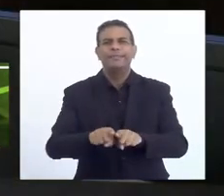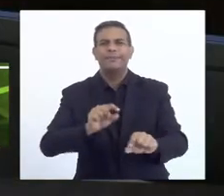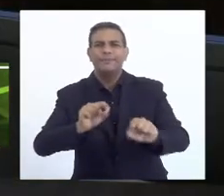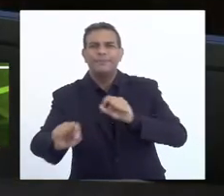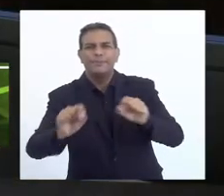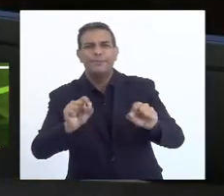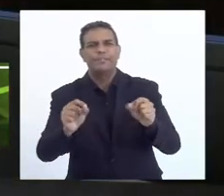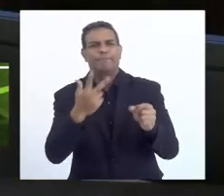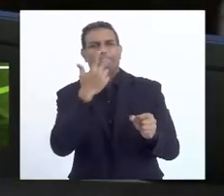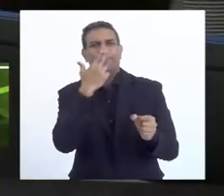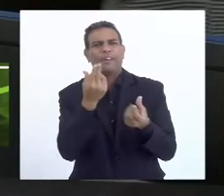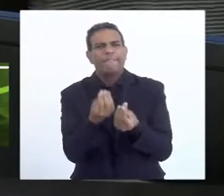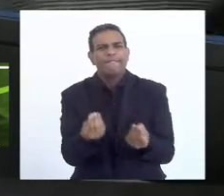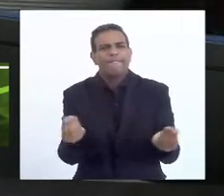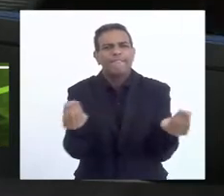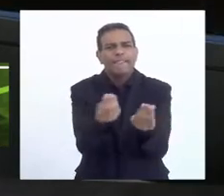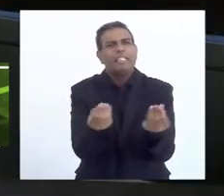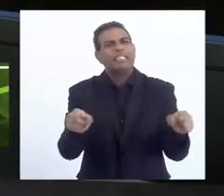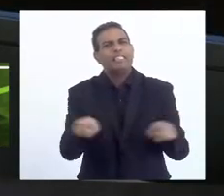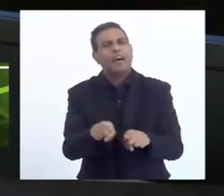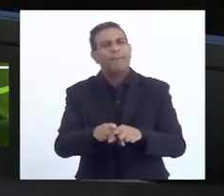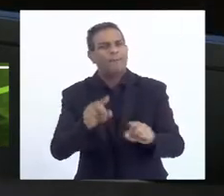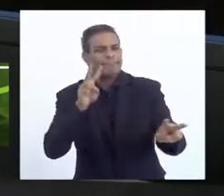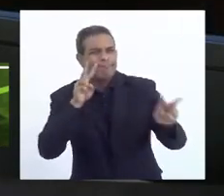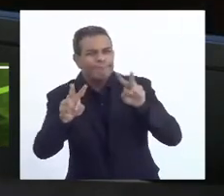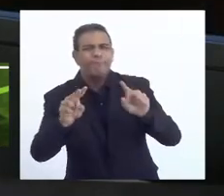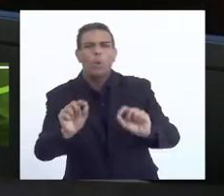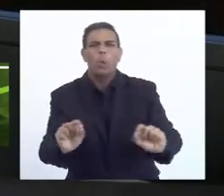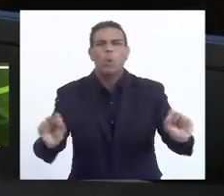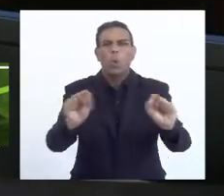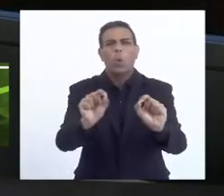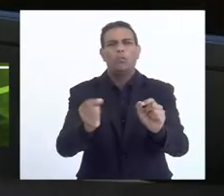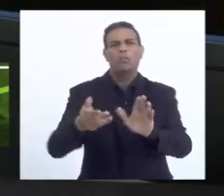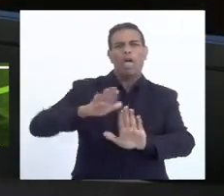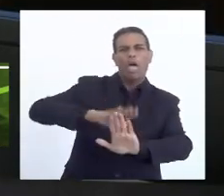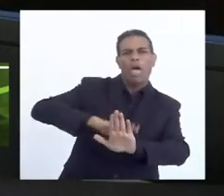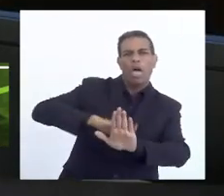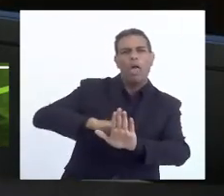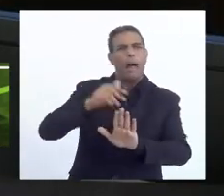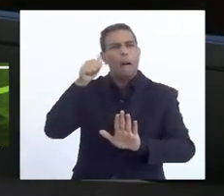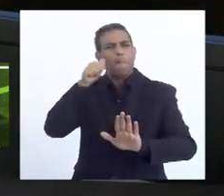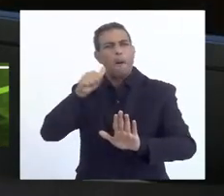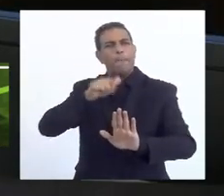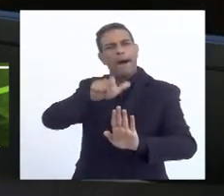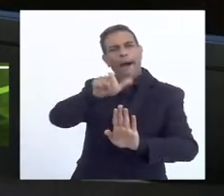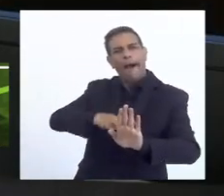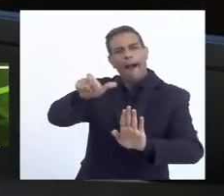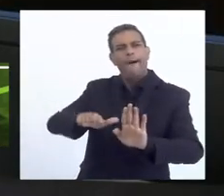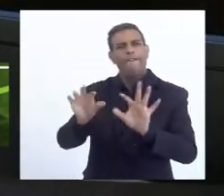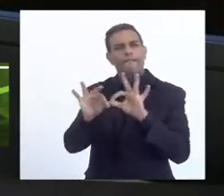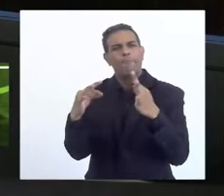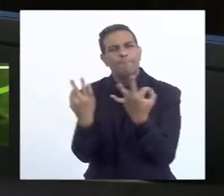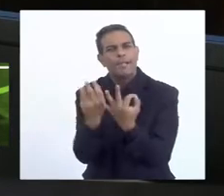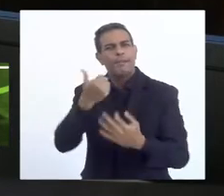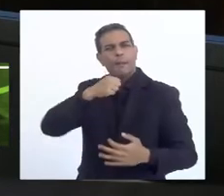lugar frio, onde não vemos ali por trás mulheres, mães,